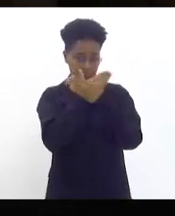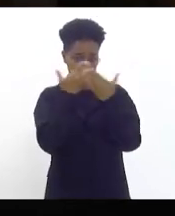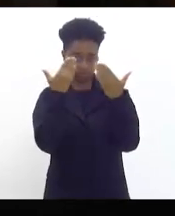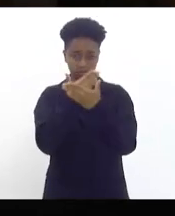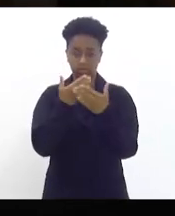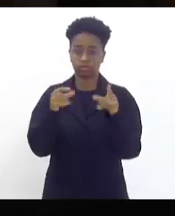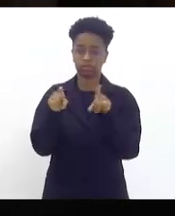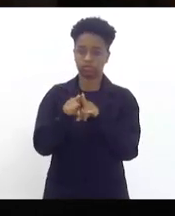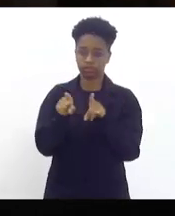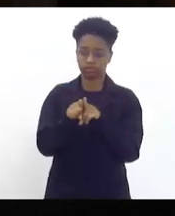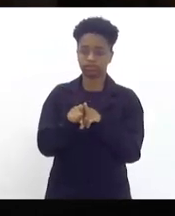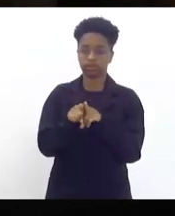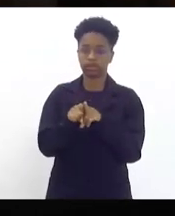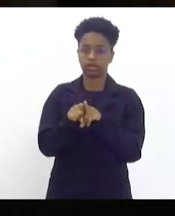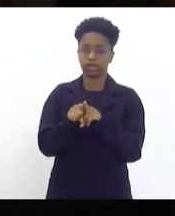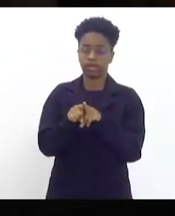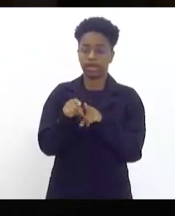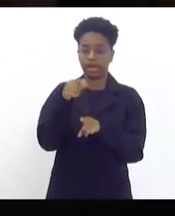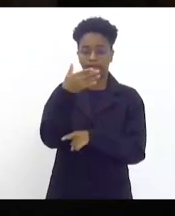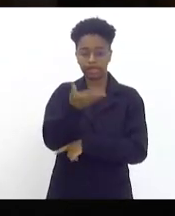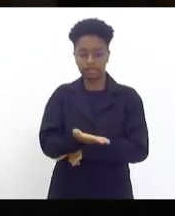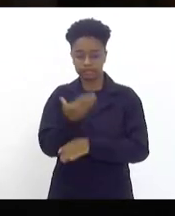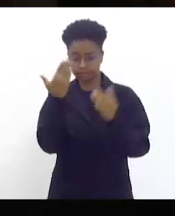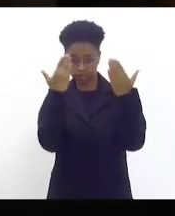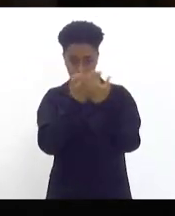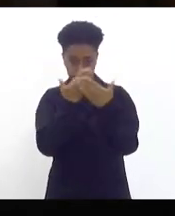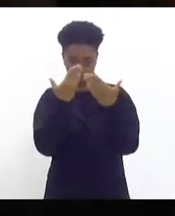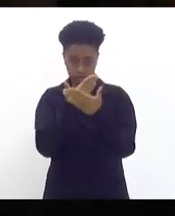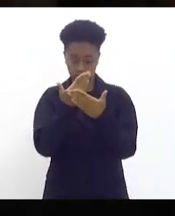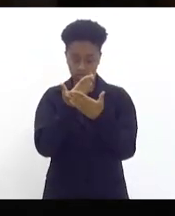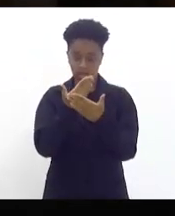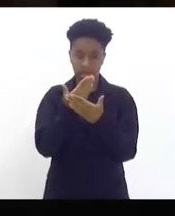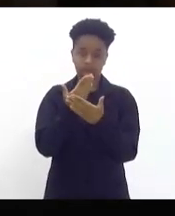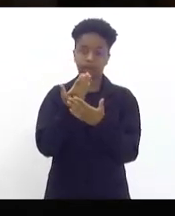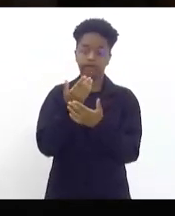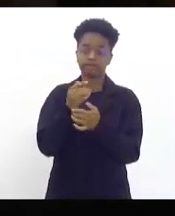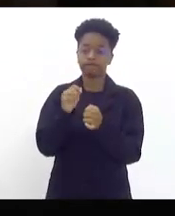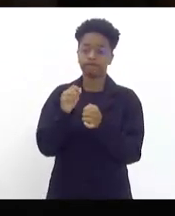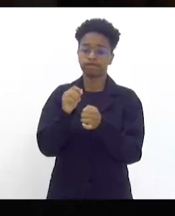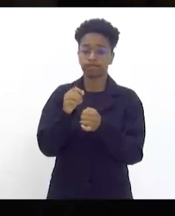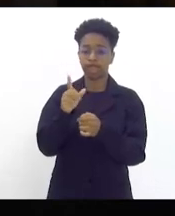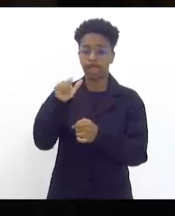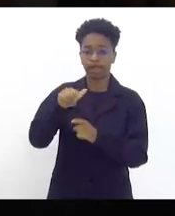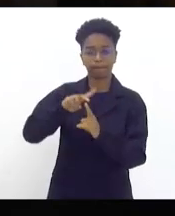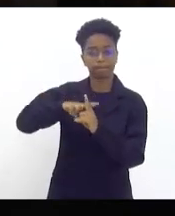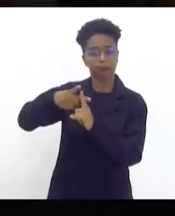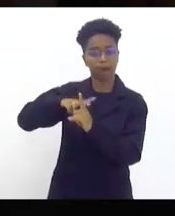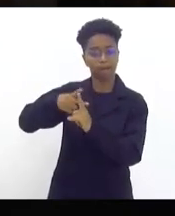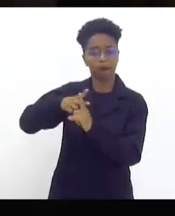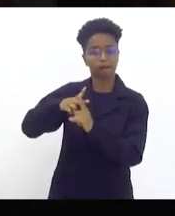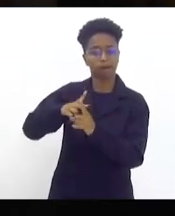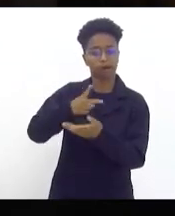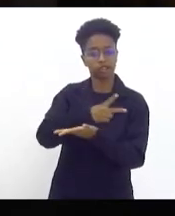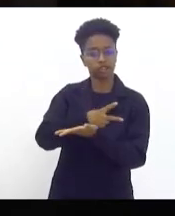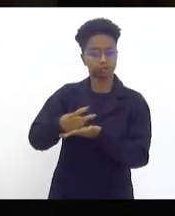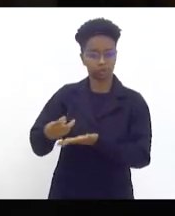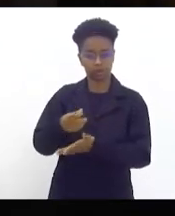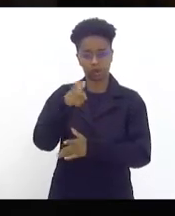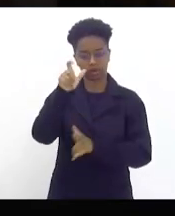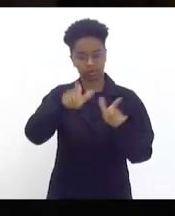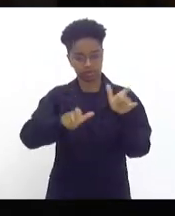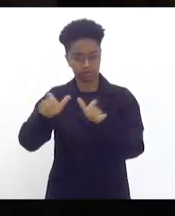essa invisibilidade ela conta para engordar a mais-valia que é exploração que